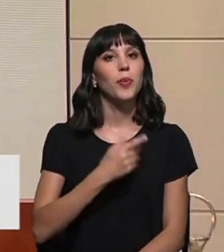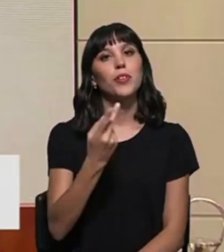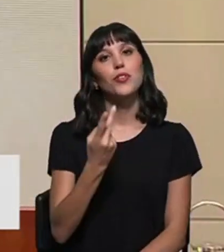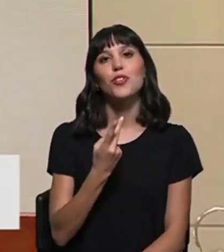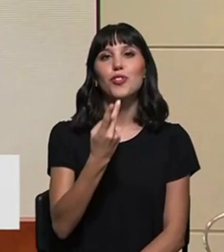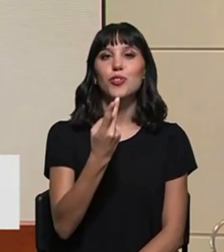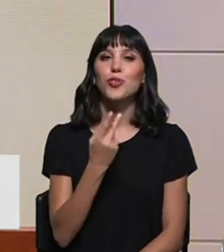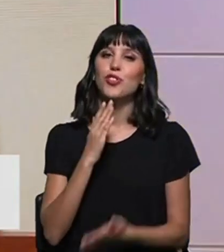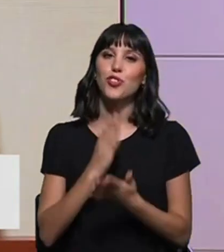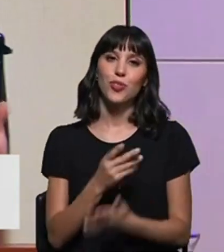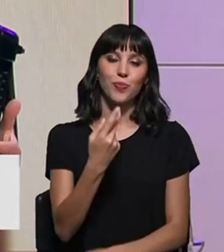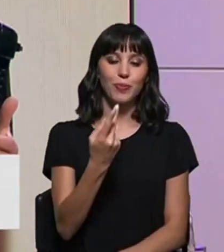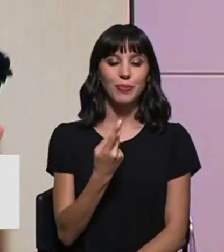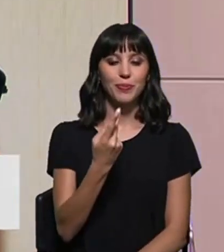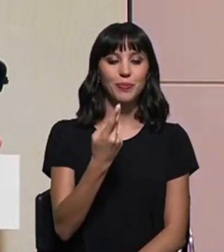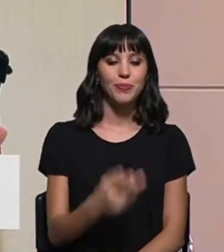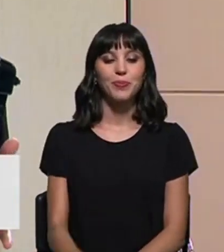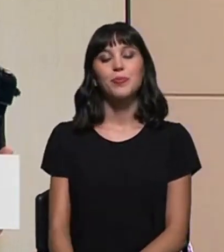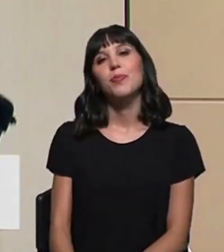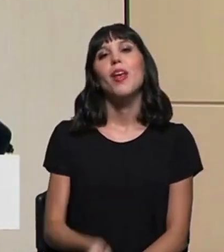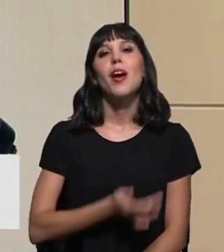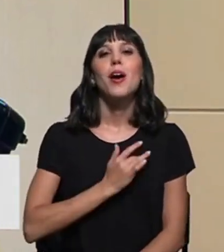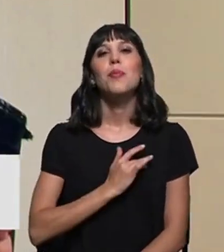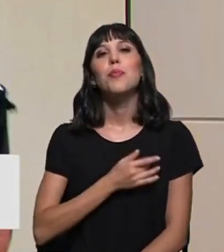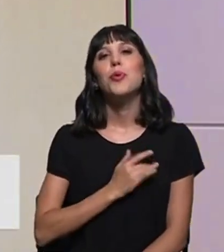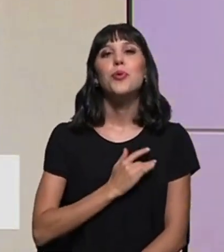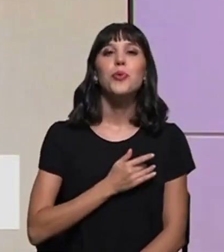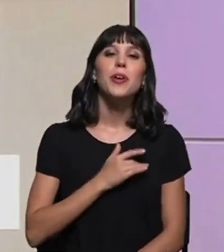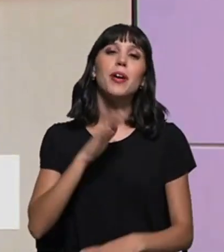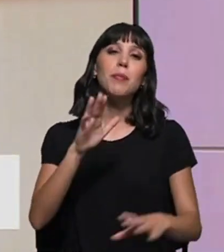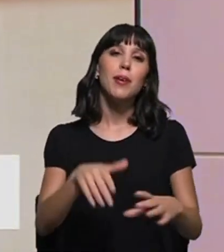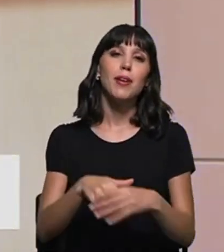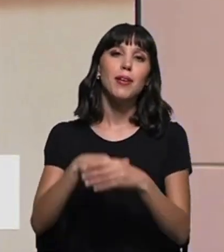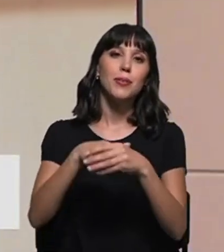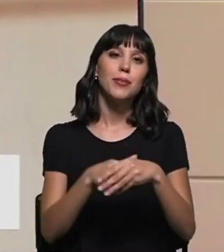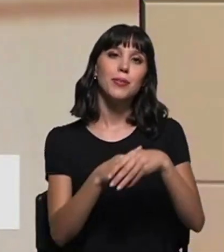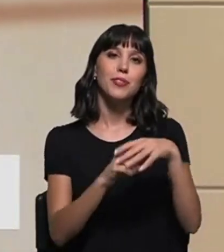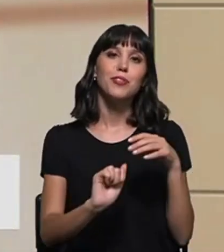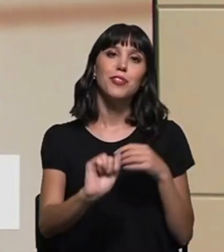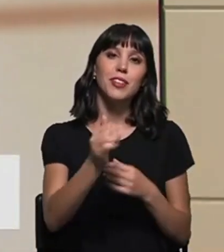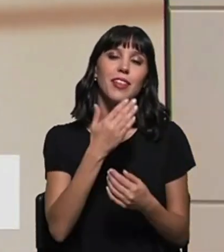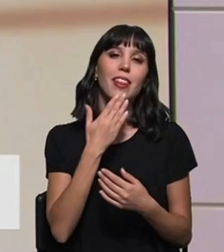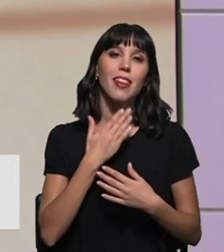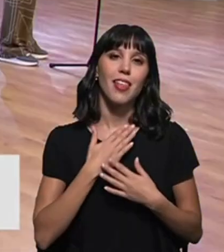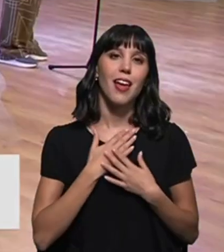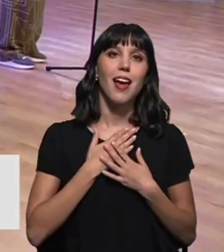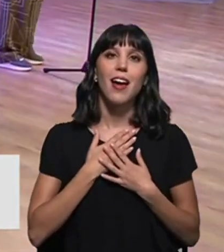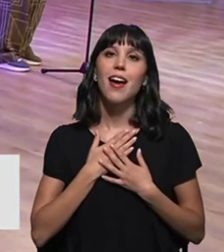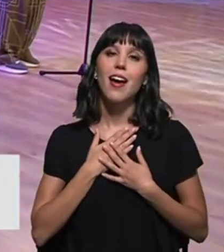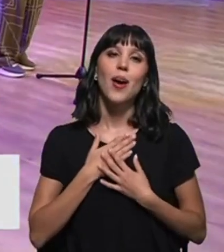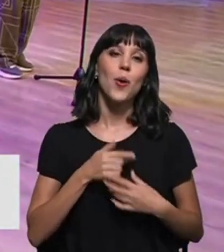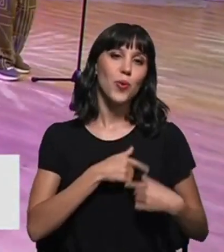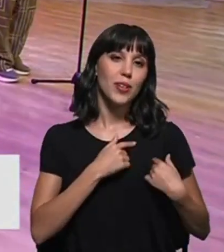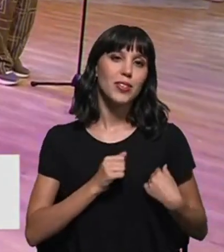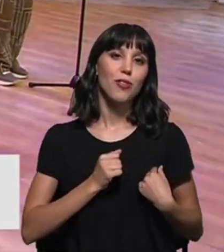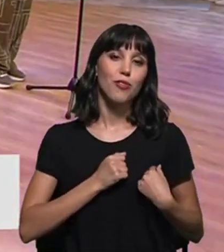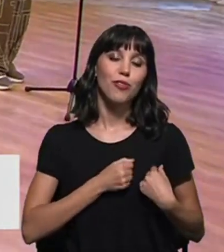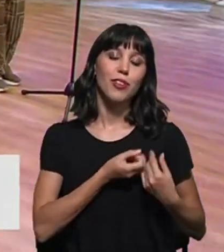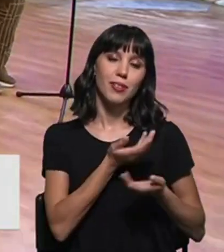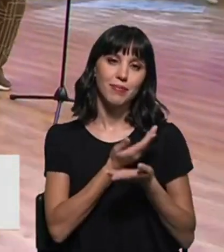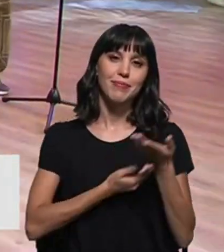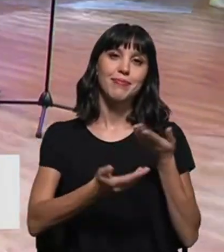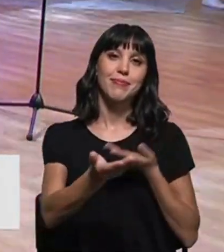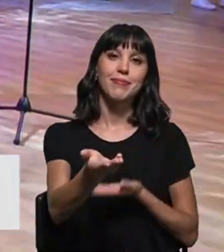para nós dois. Oh meu amor, dá-me a tua mão, que eu vou-te em troca o meu